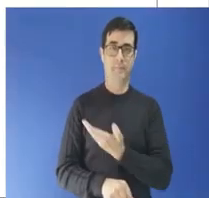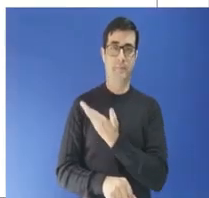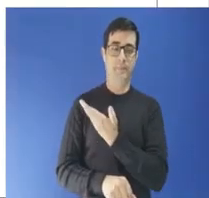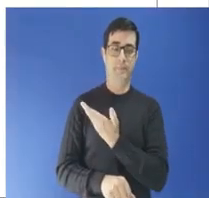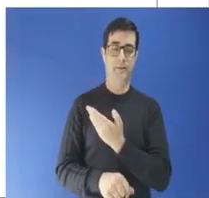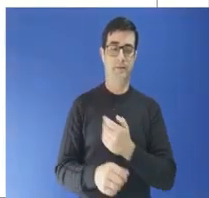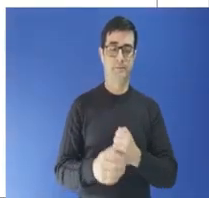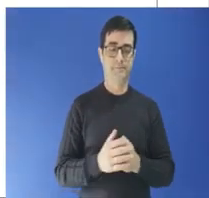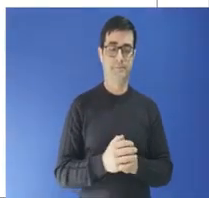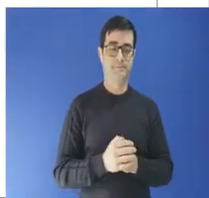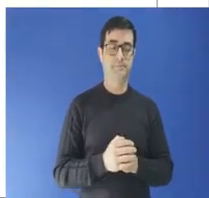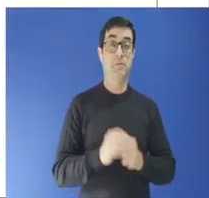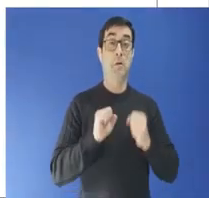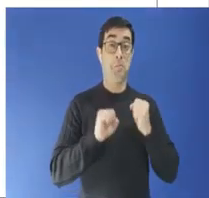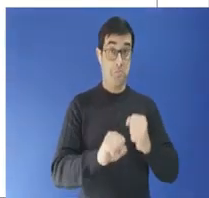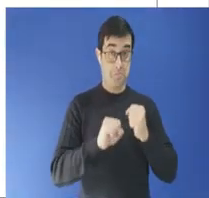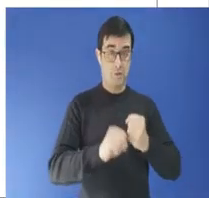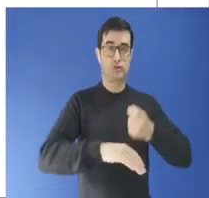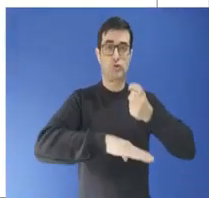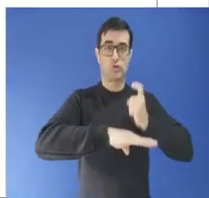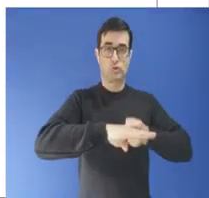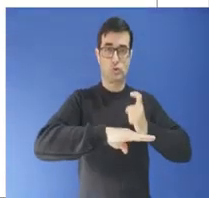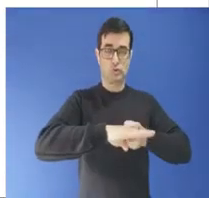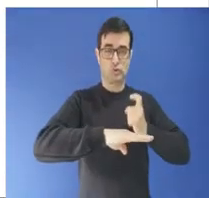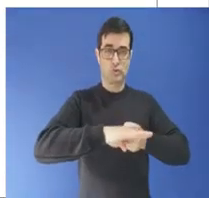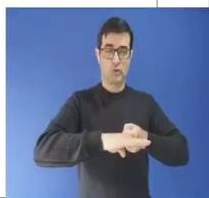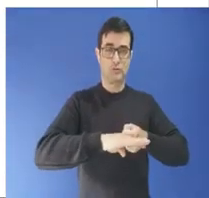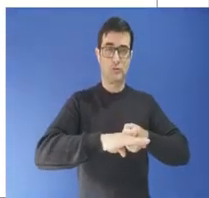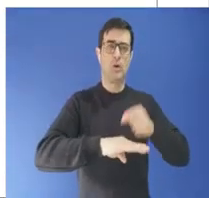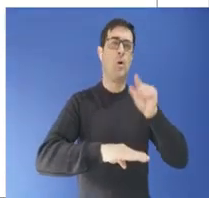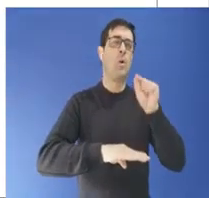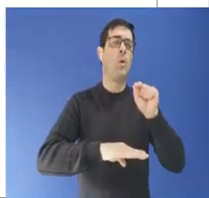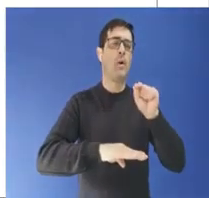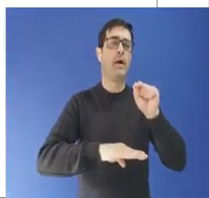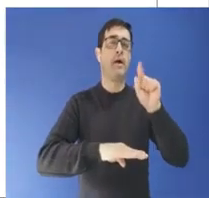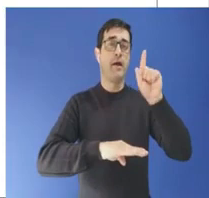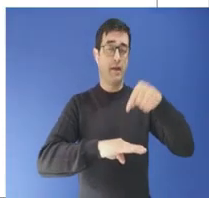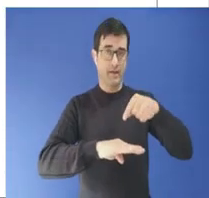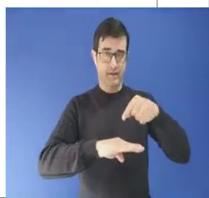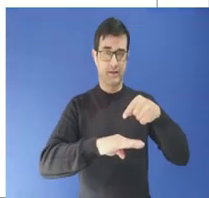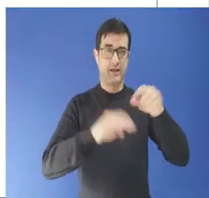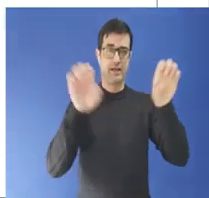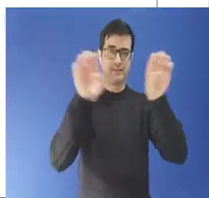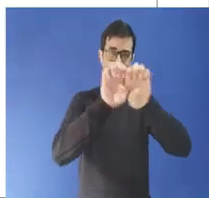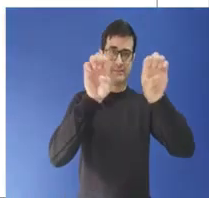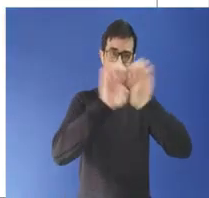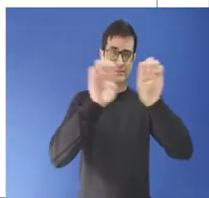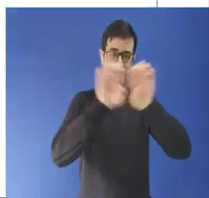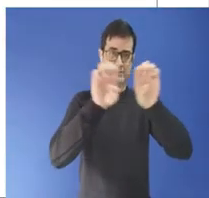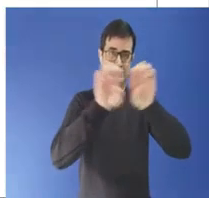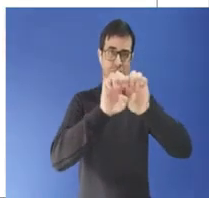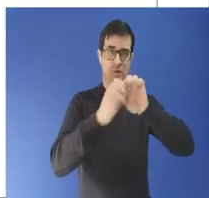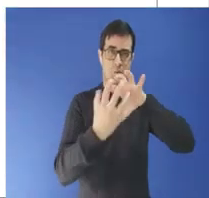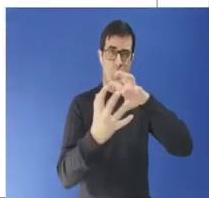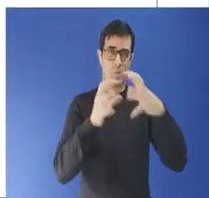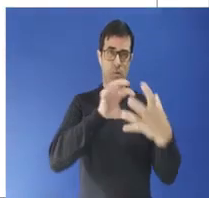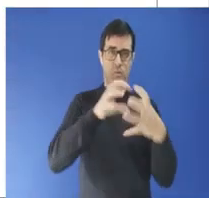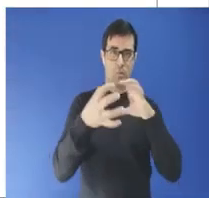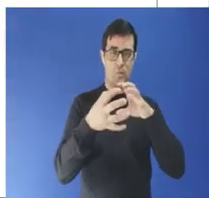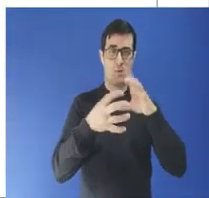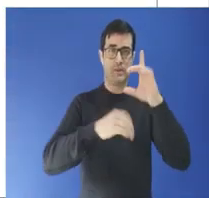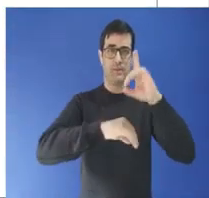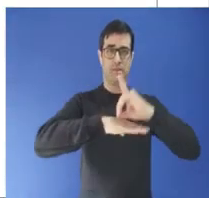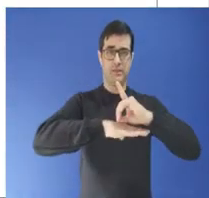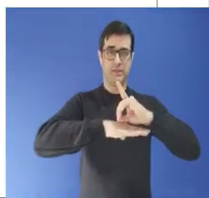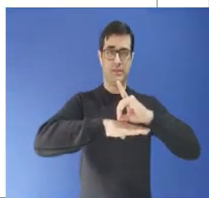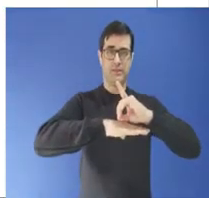ter sólidos, né? Sólidos covalentes, como por exemplo aqui representado a estrutura tridimensional do diamante, uma